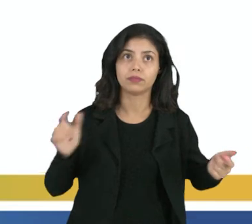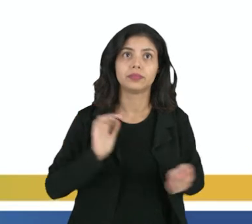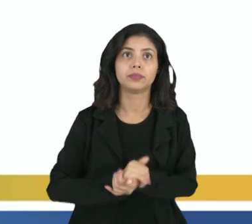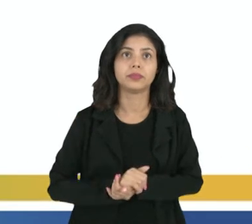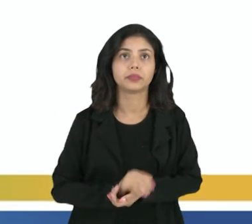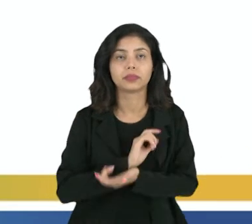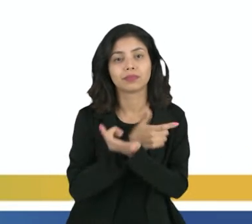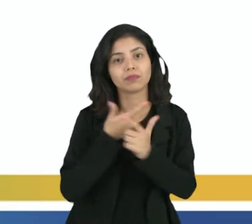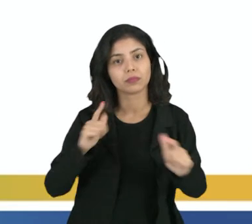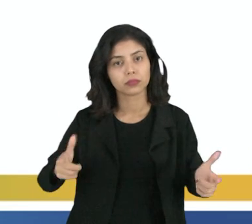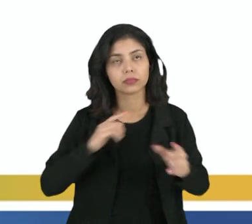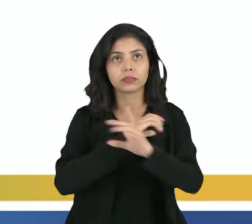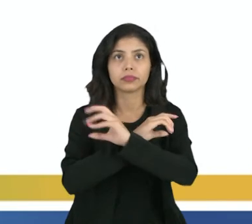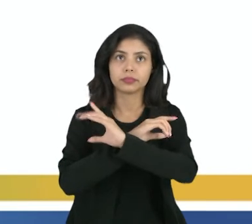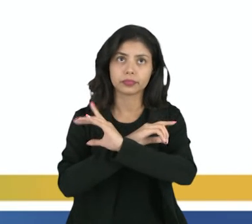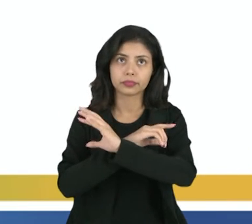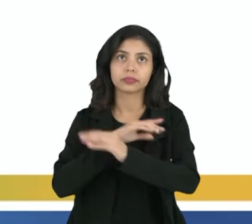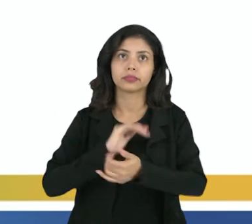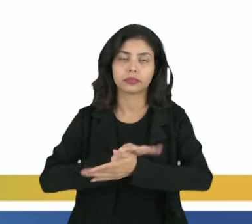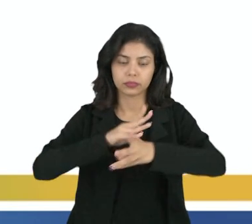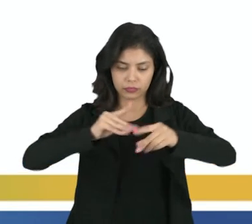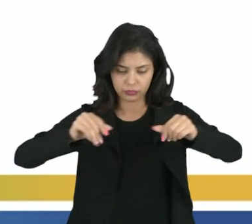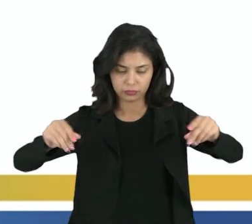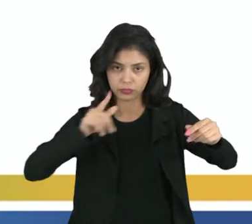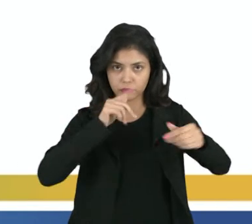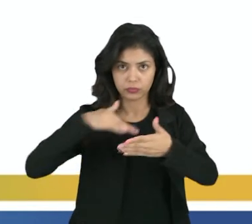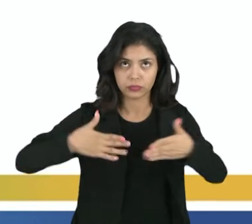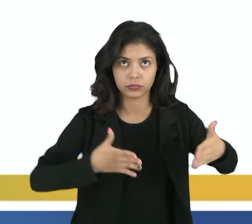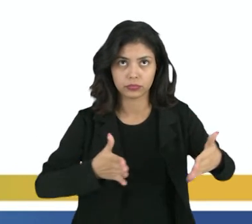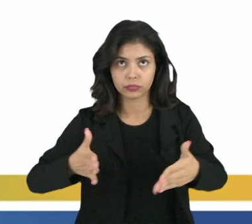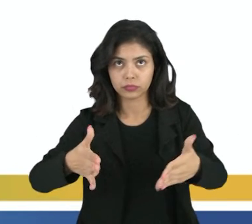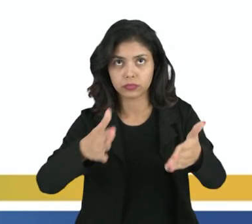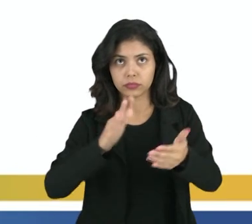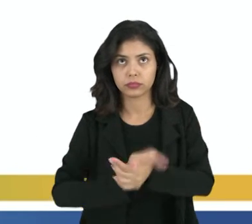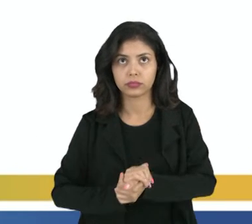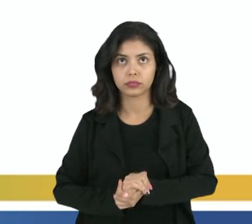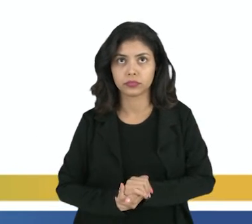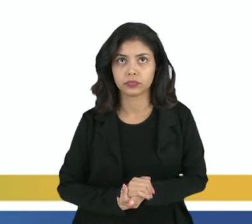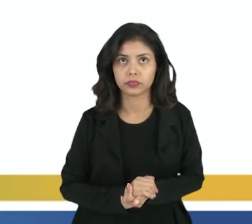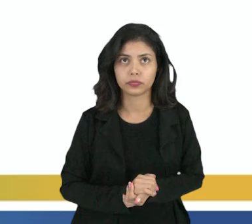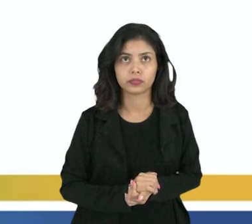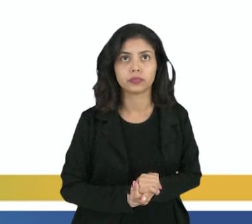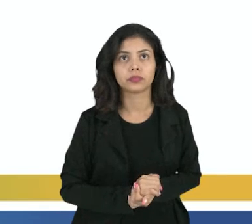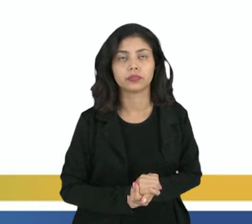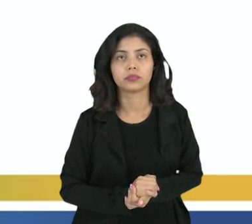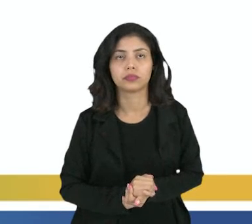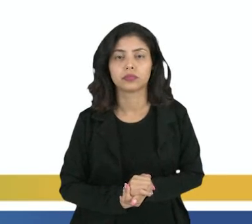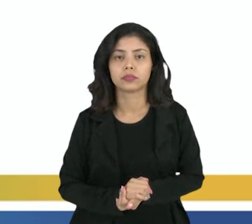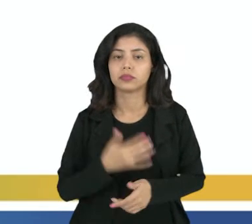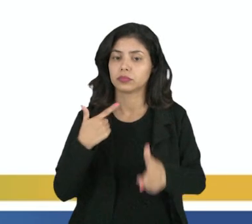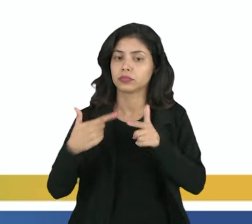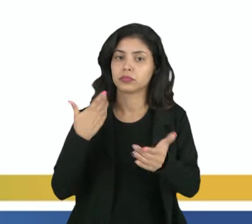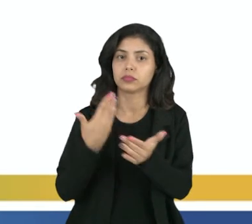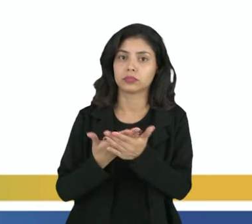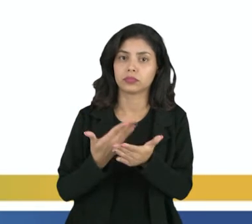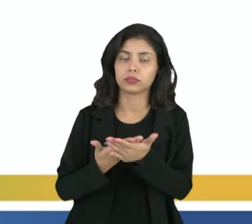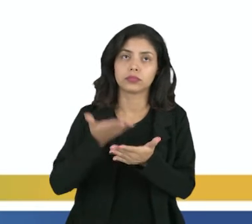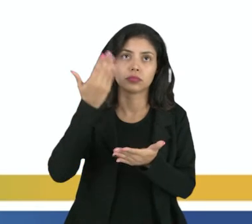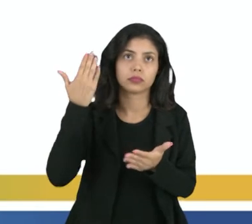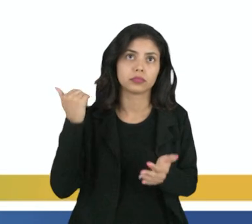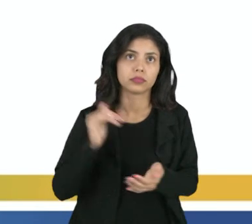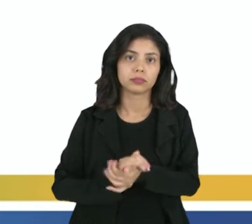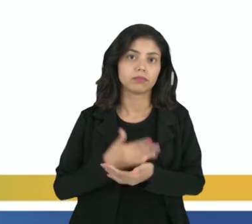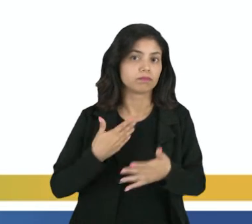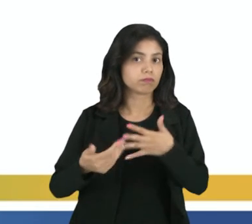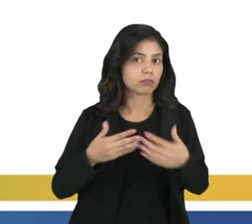crescimento temos a o aumento da acidez do solo a gente trabalhou em outras aulas que dependendo da